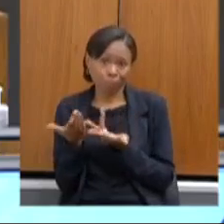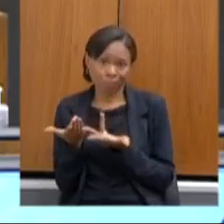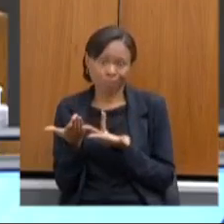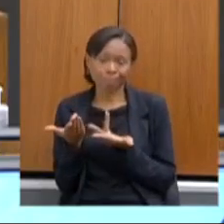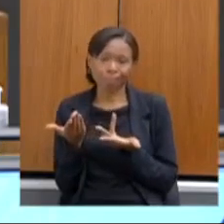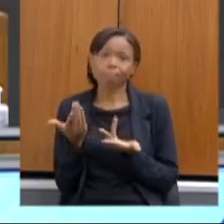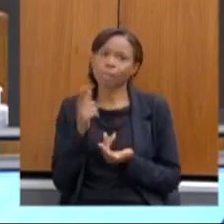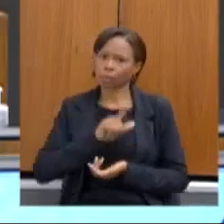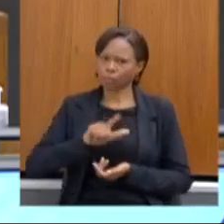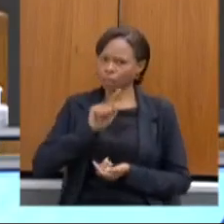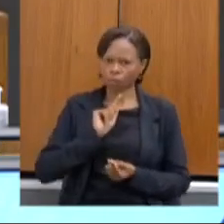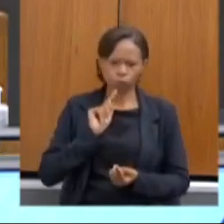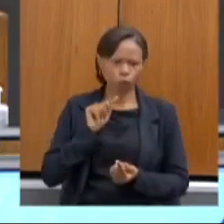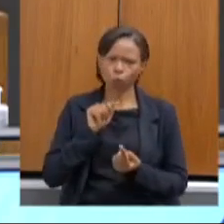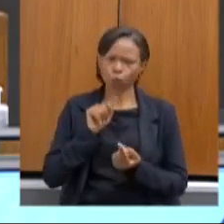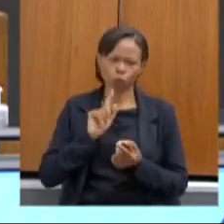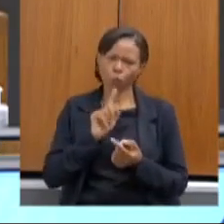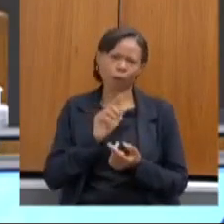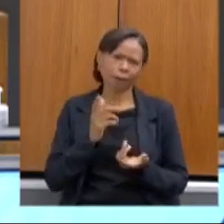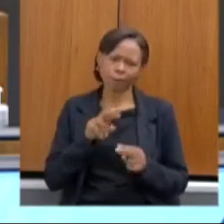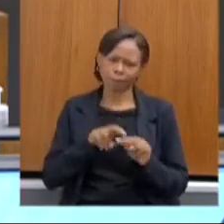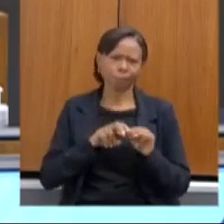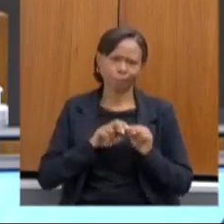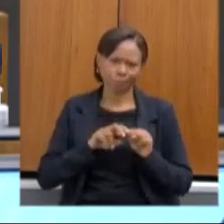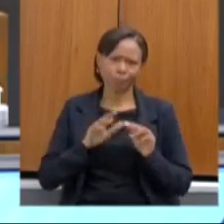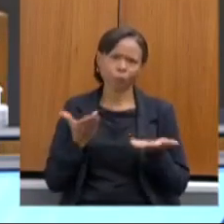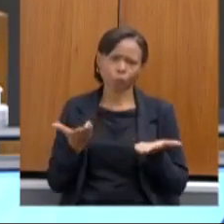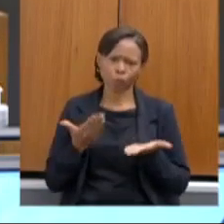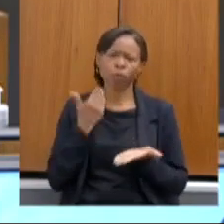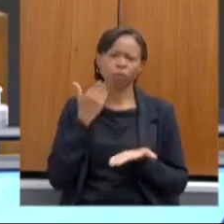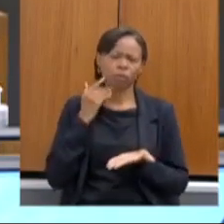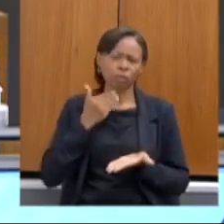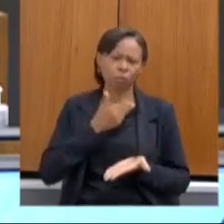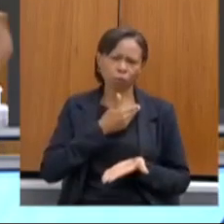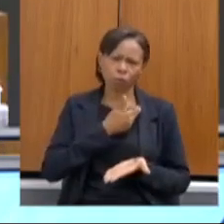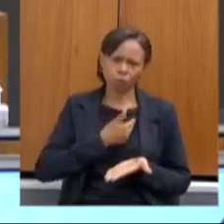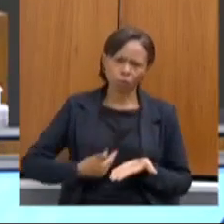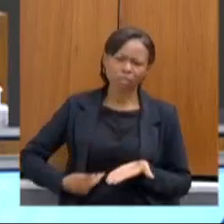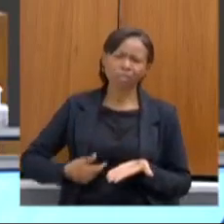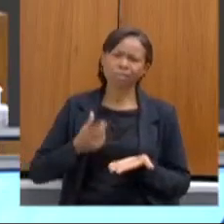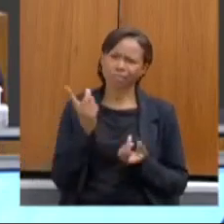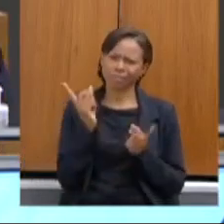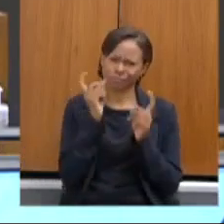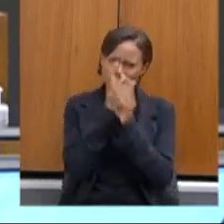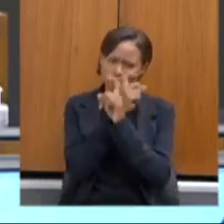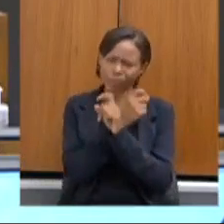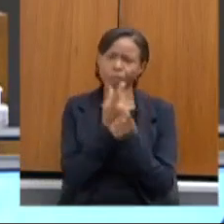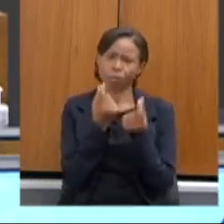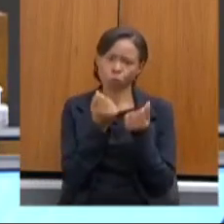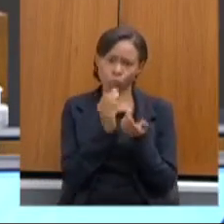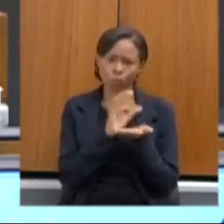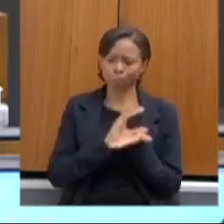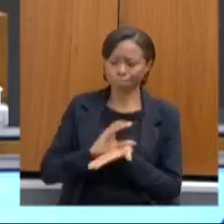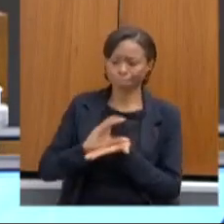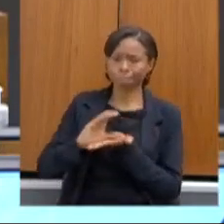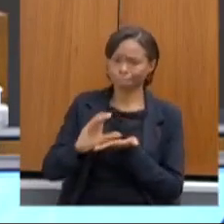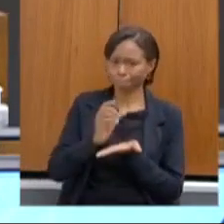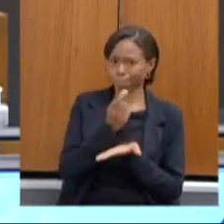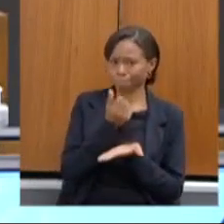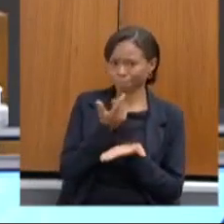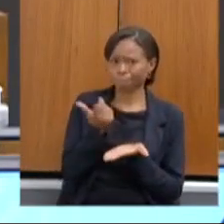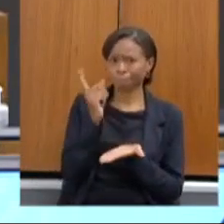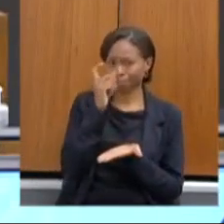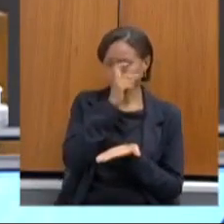é o estado hoje a cicatriz fazendas tem dificuldade financeira de fazer os repasses